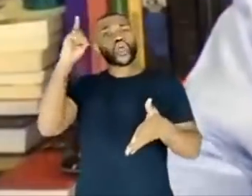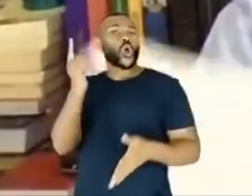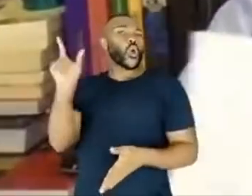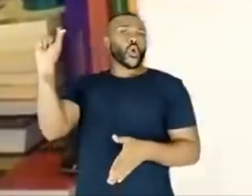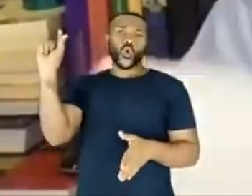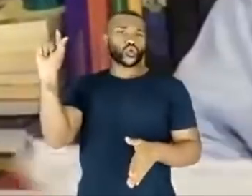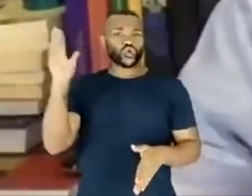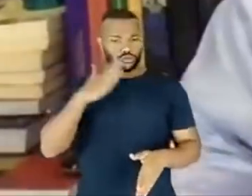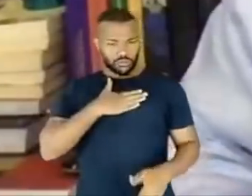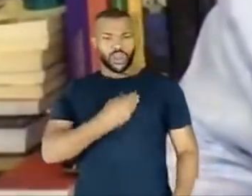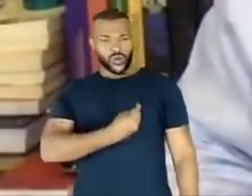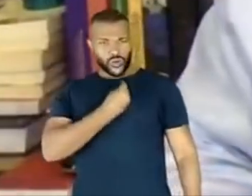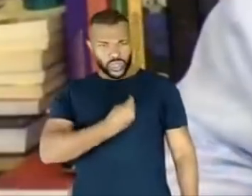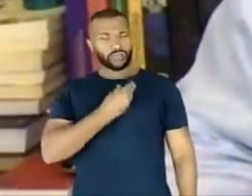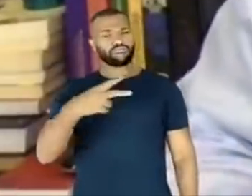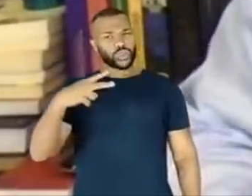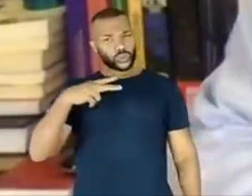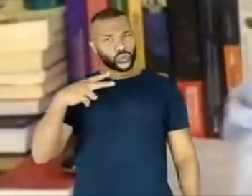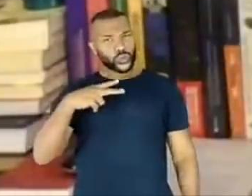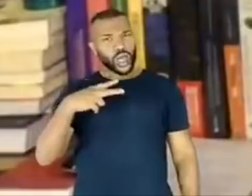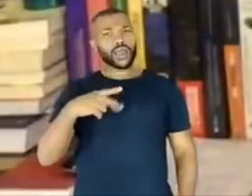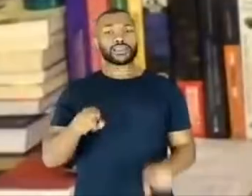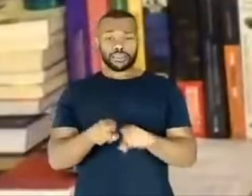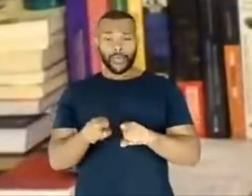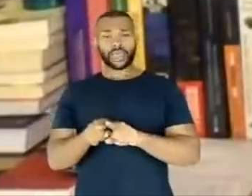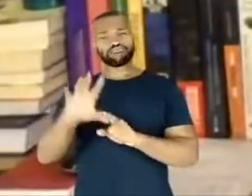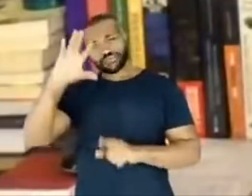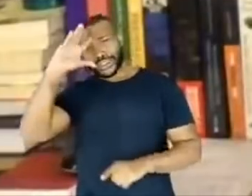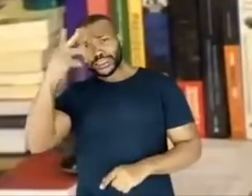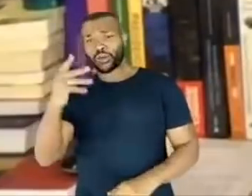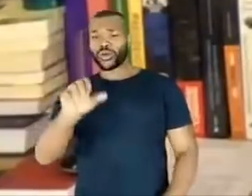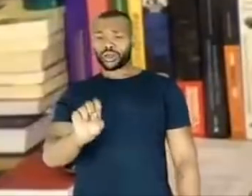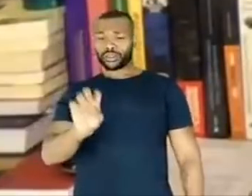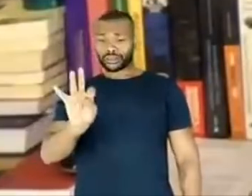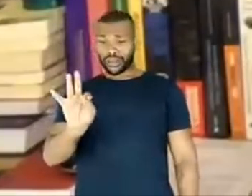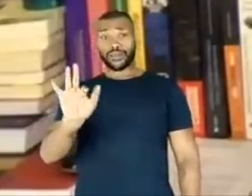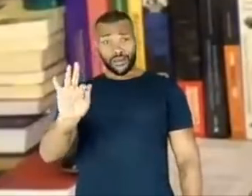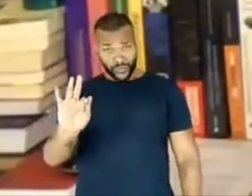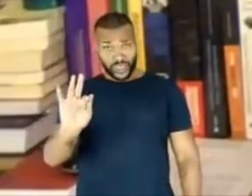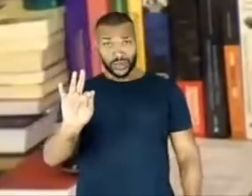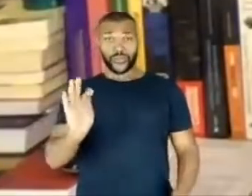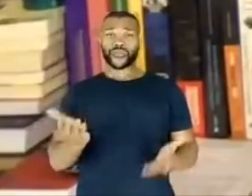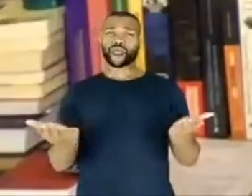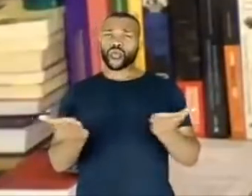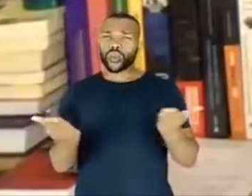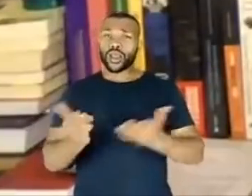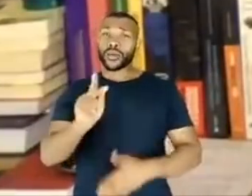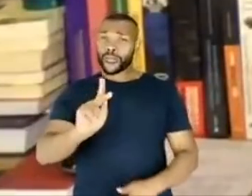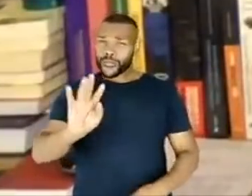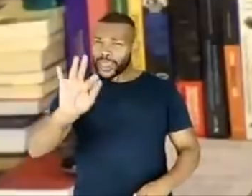situação específica e o meu julgamento. Mas eu queria chamar o PT a fazer uma